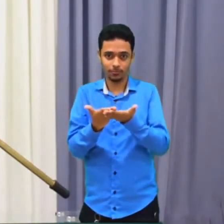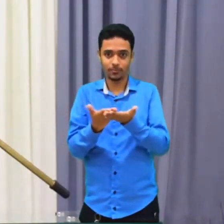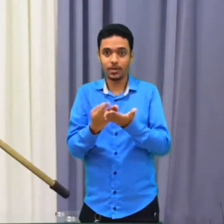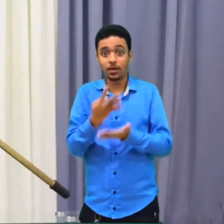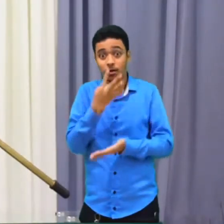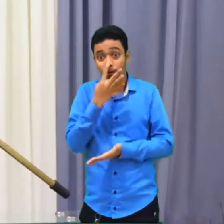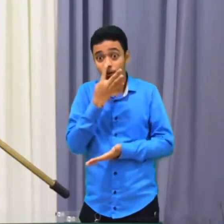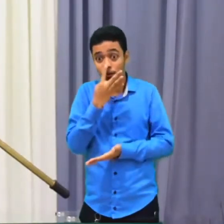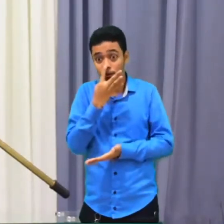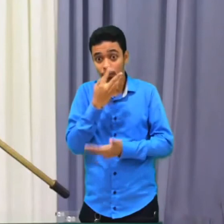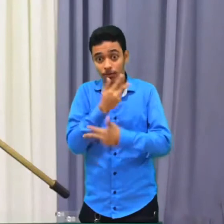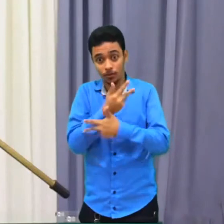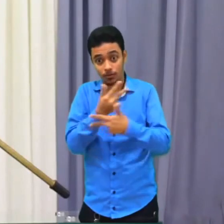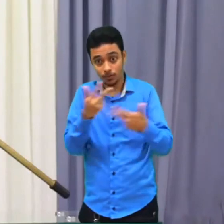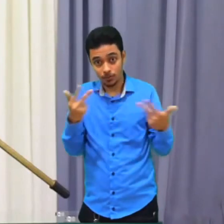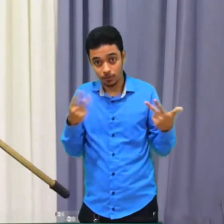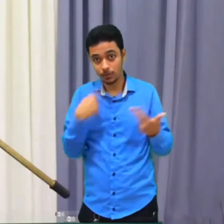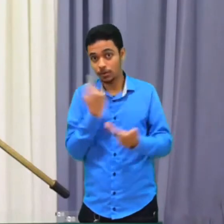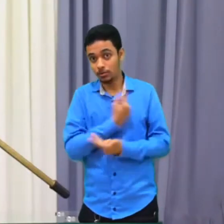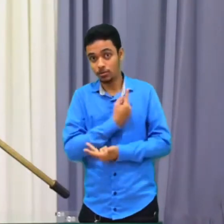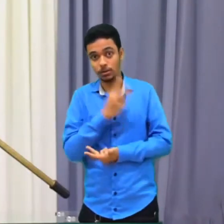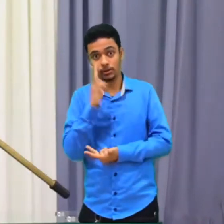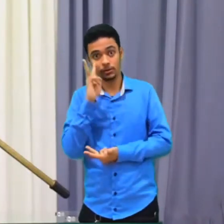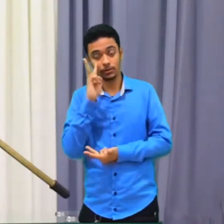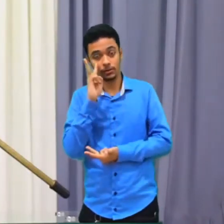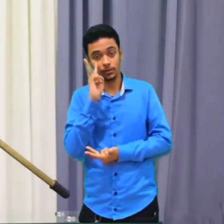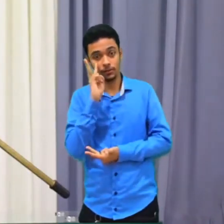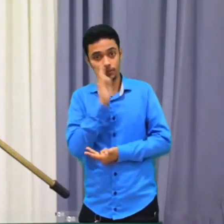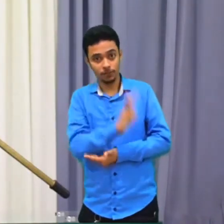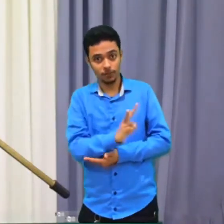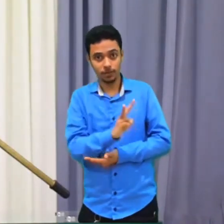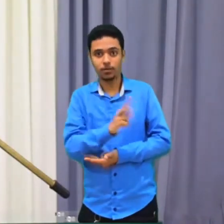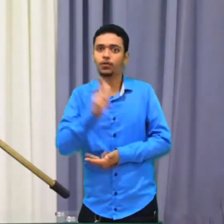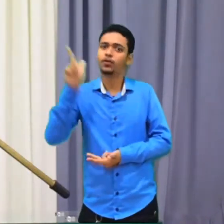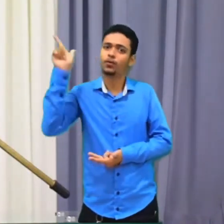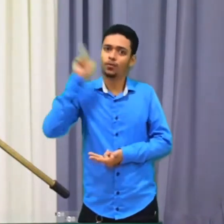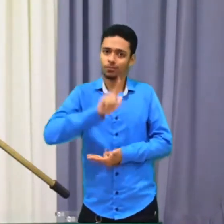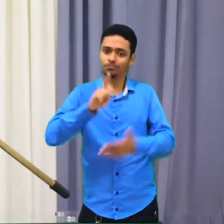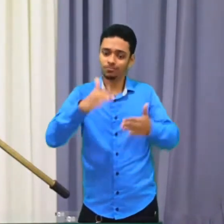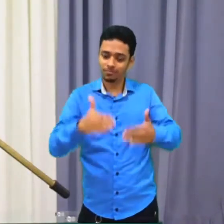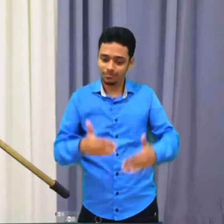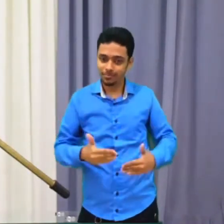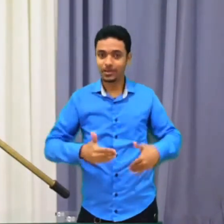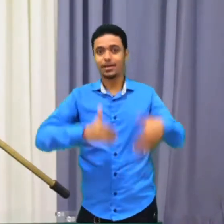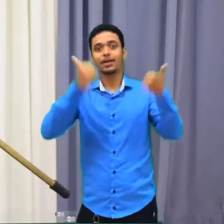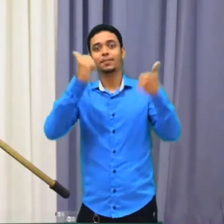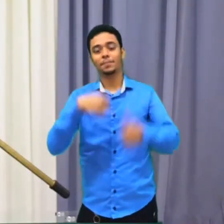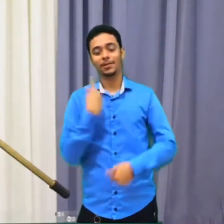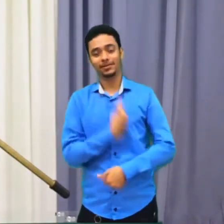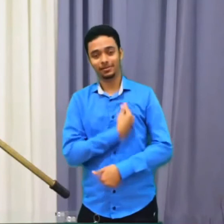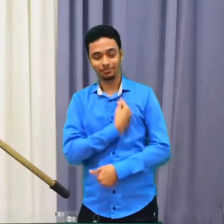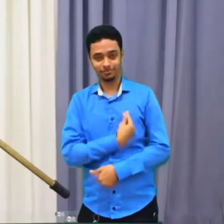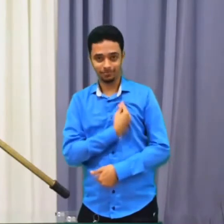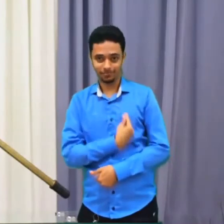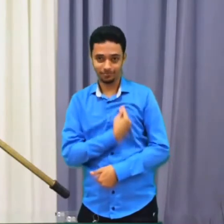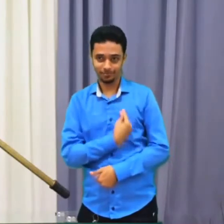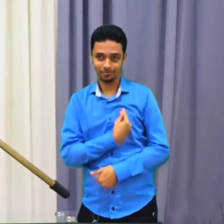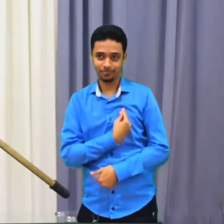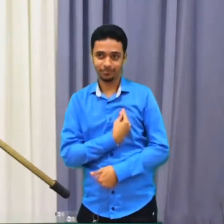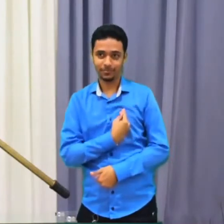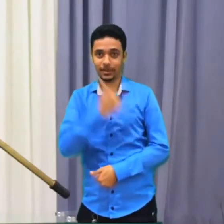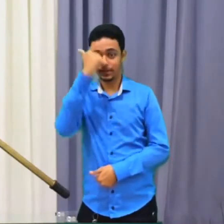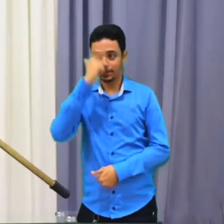observando estas aqui que apresentamos, nós vamos conseguir melhorar a nossa vida enquanto